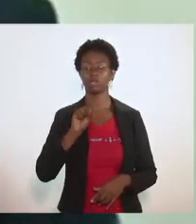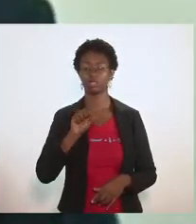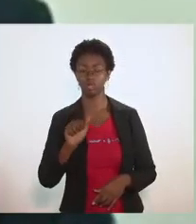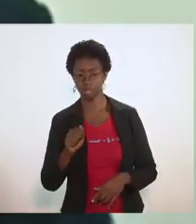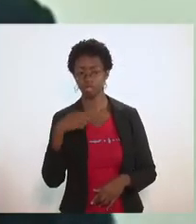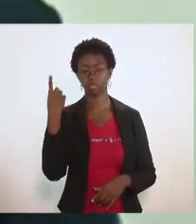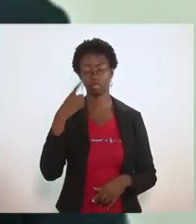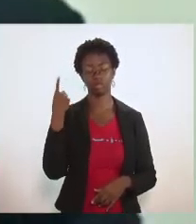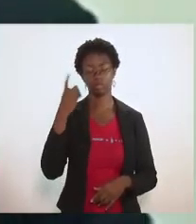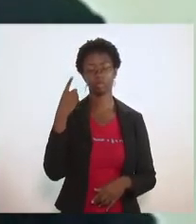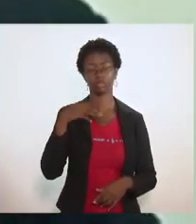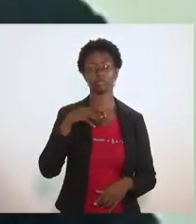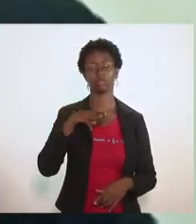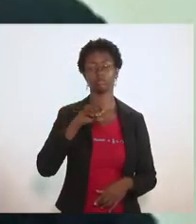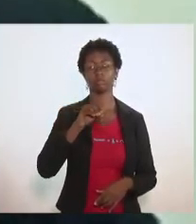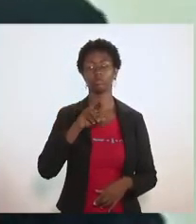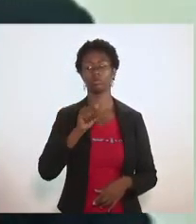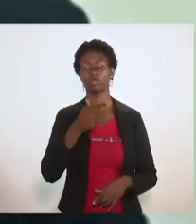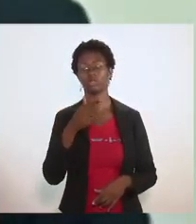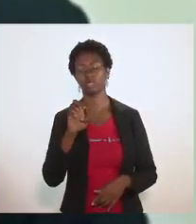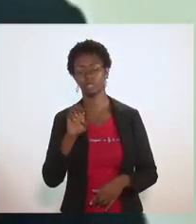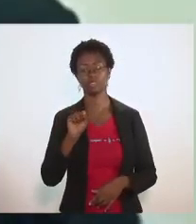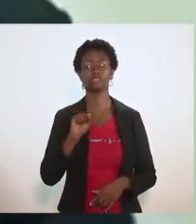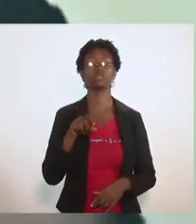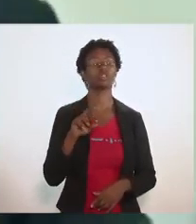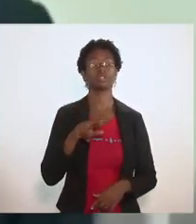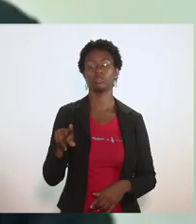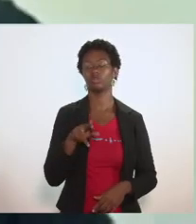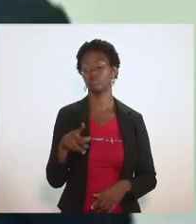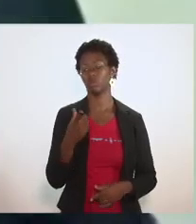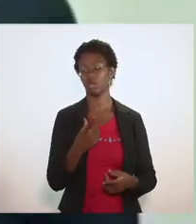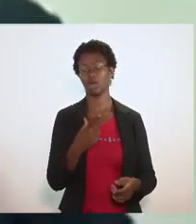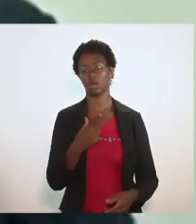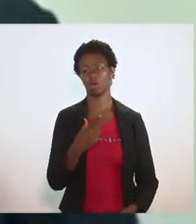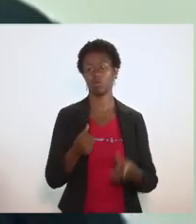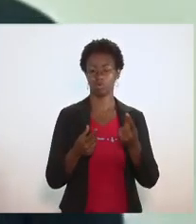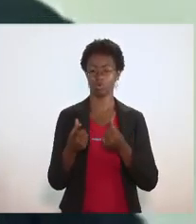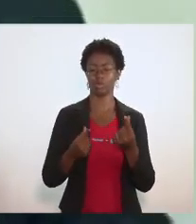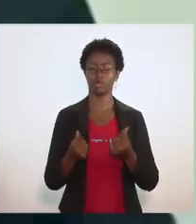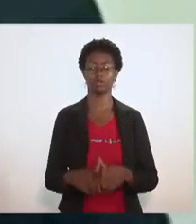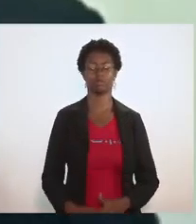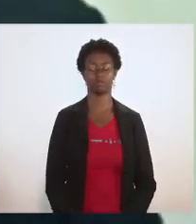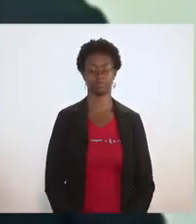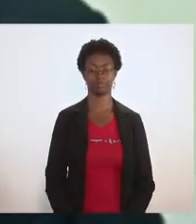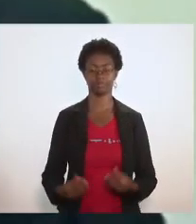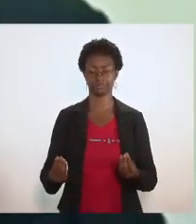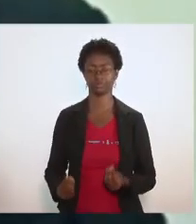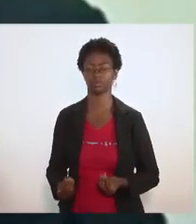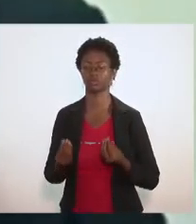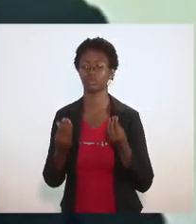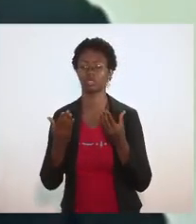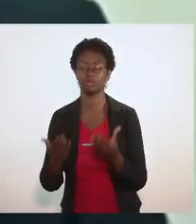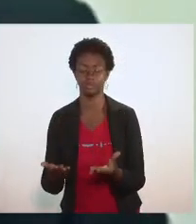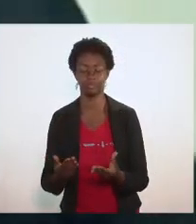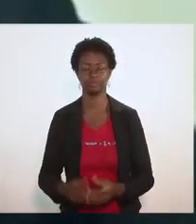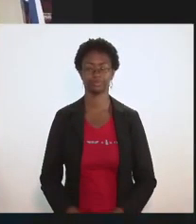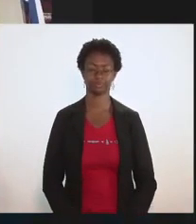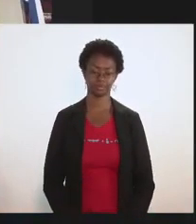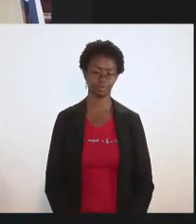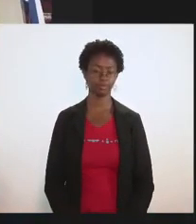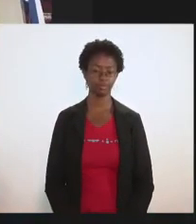pela constitucionalidade, porque entendi, e não pela prejudicabilidade, que entendo que o projeto do deputado Márcio Galberto trata